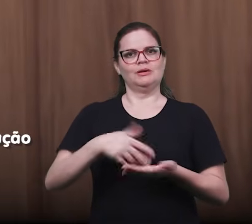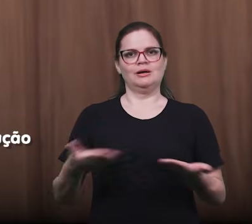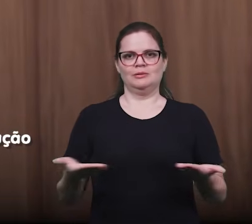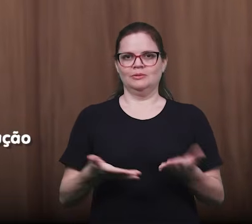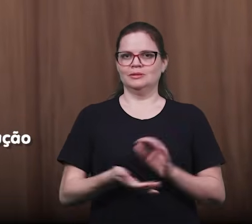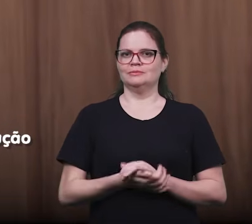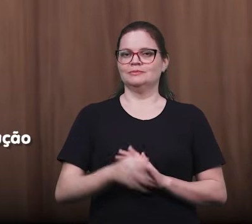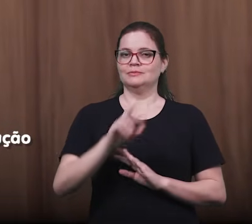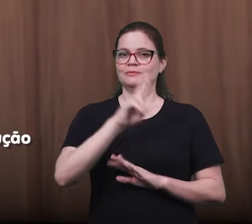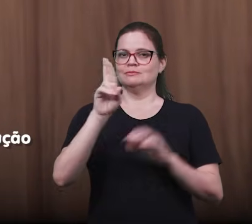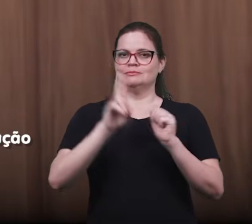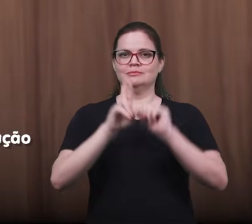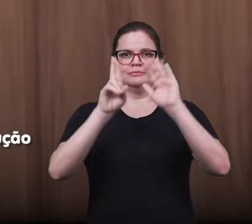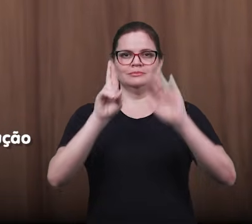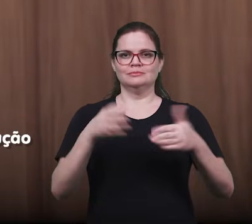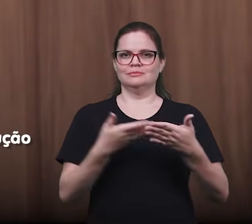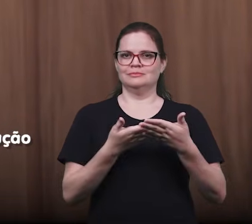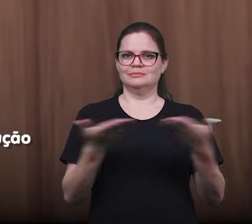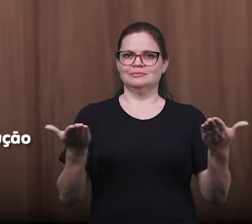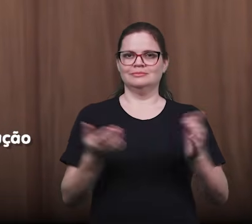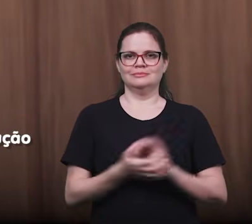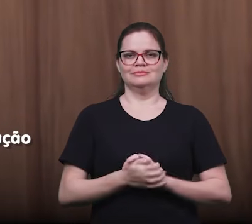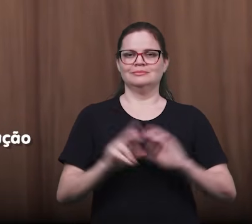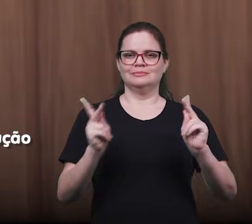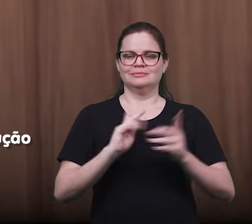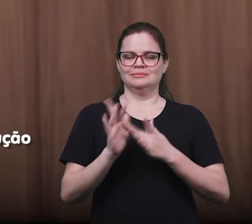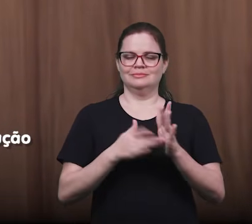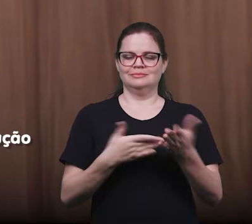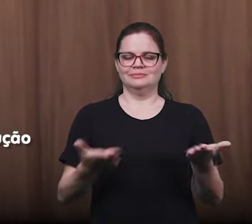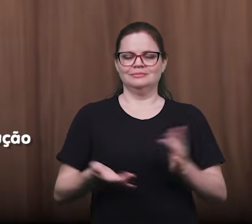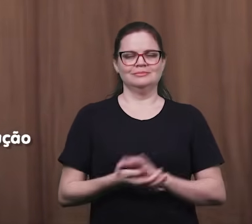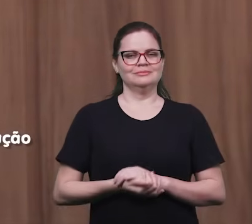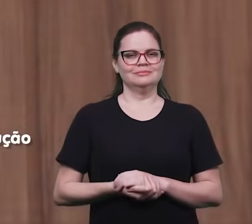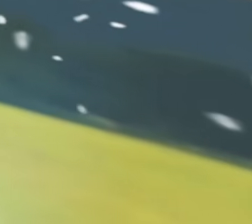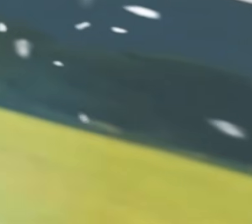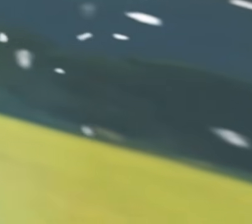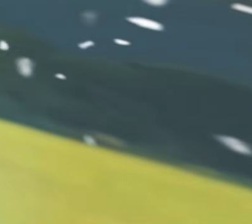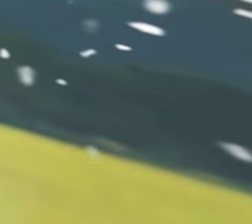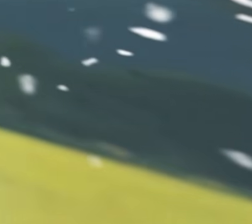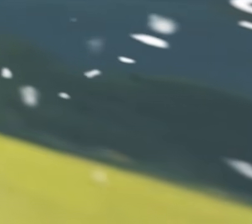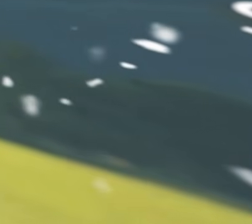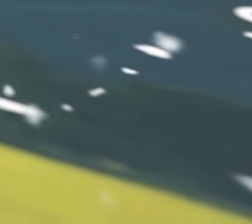neste tempo. Que o Senhor nos abençoe grandemente. A paz do Senhor Jesus.